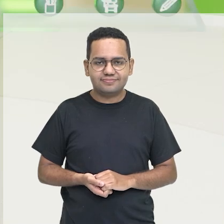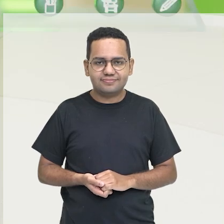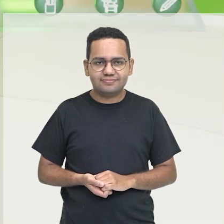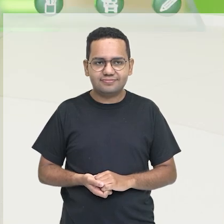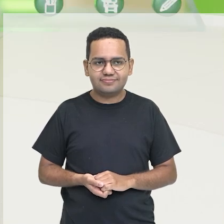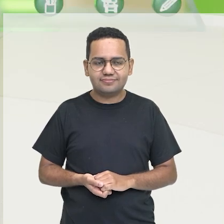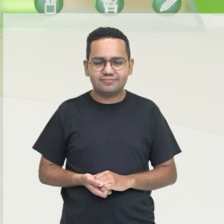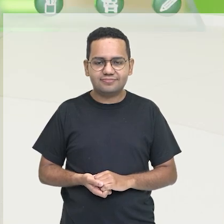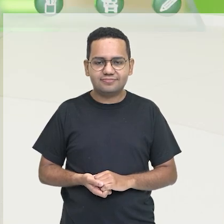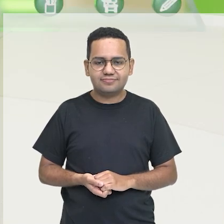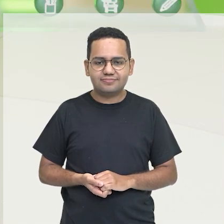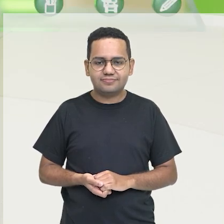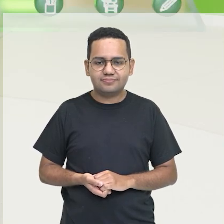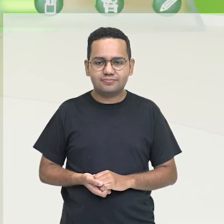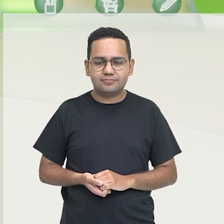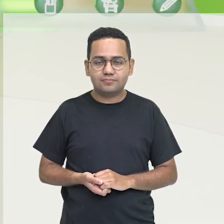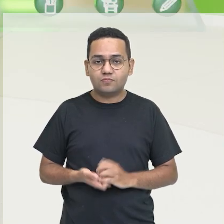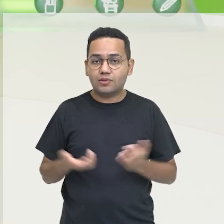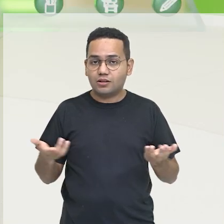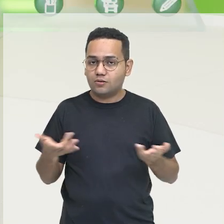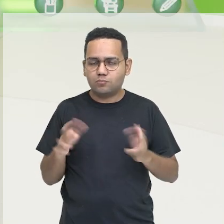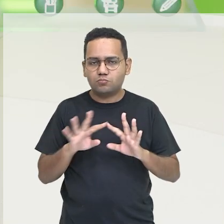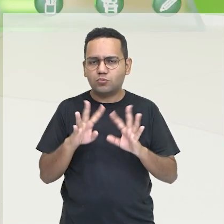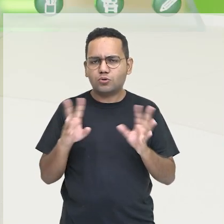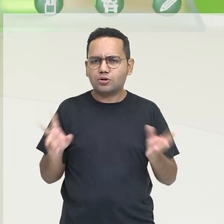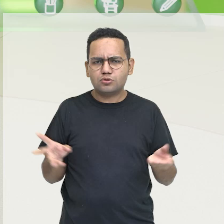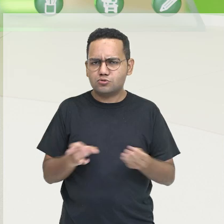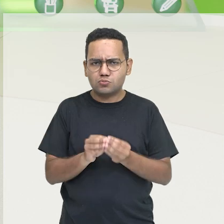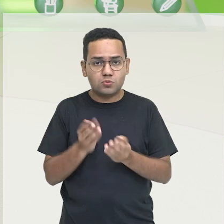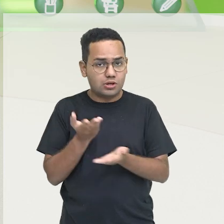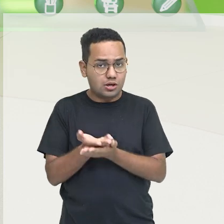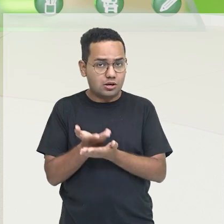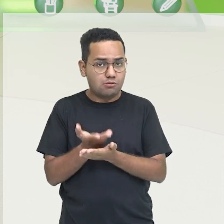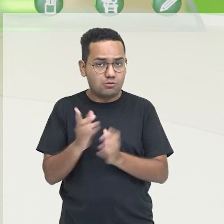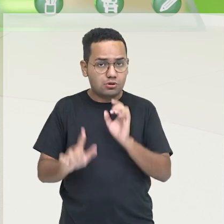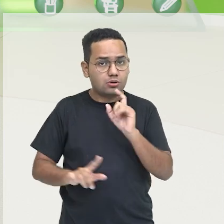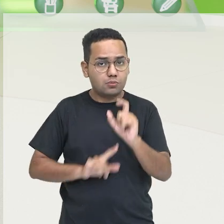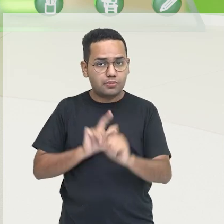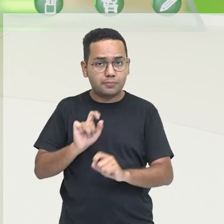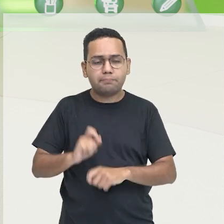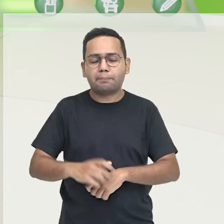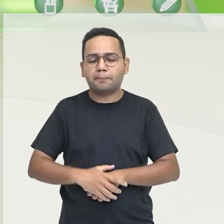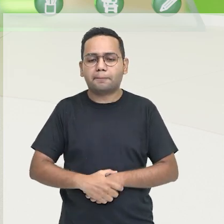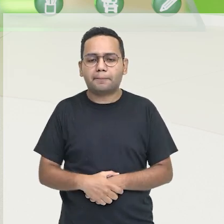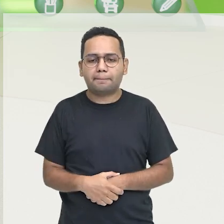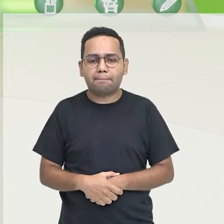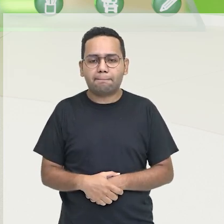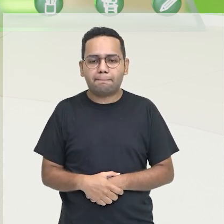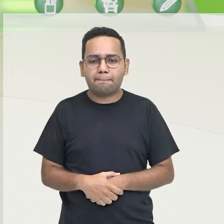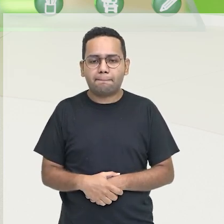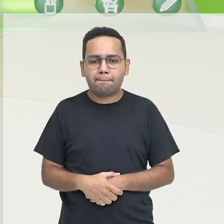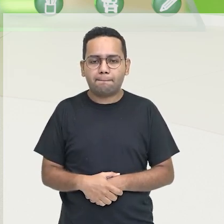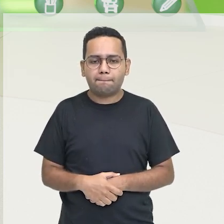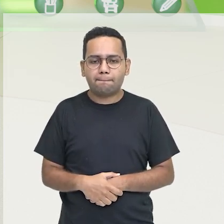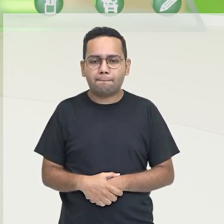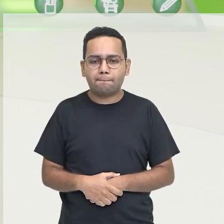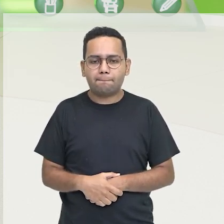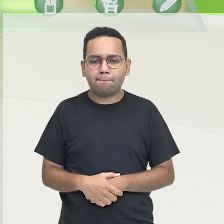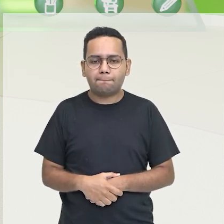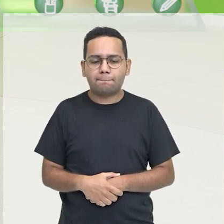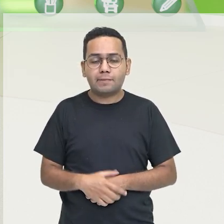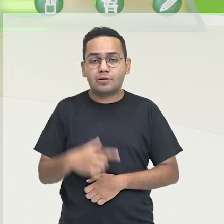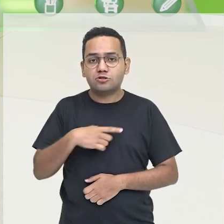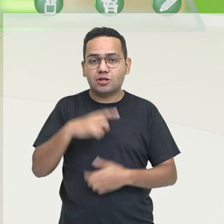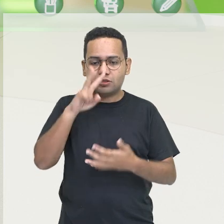Muito bem. Nossa revisão, parte 2, nós estudamos tudo